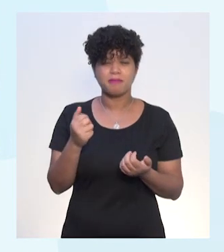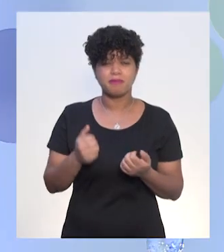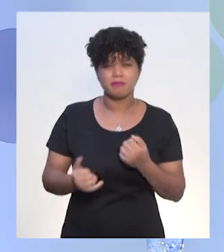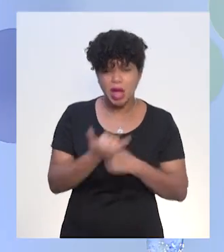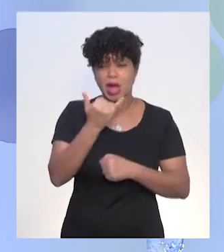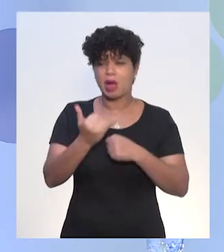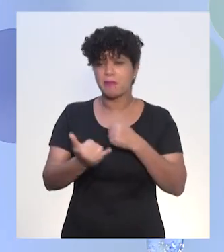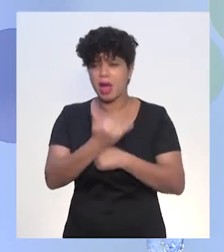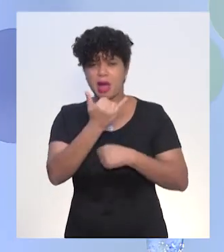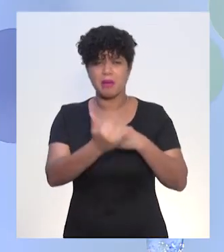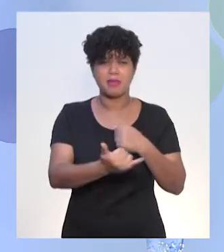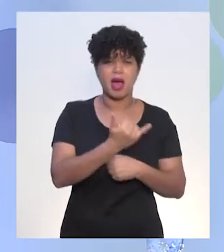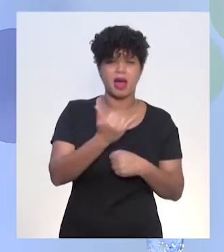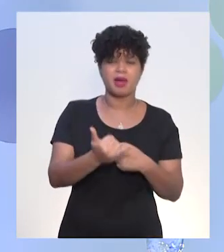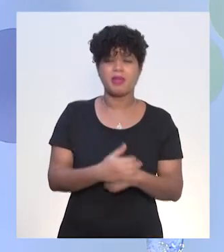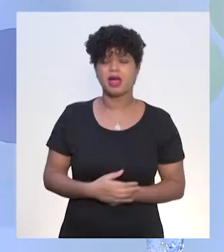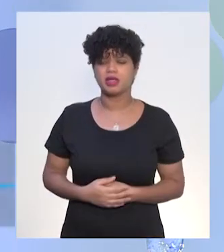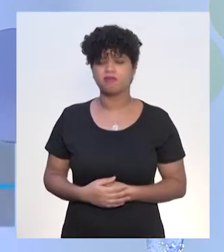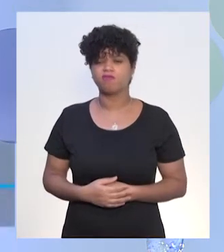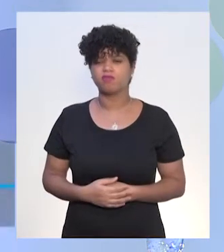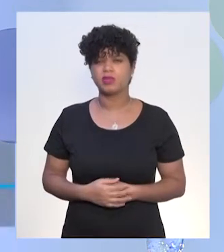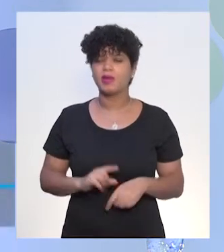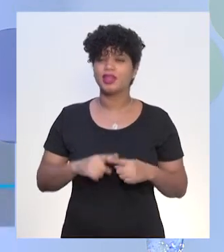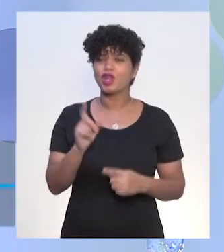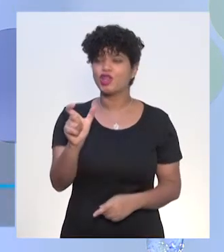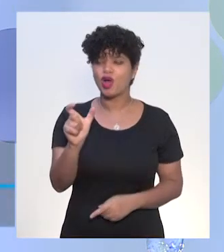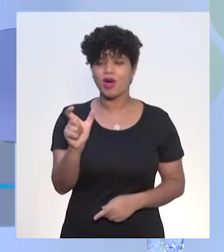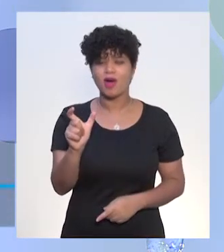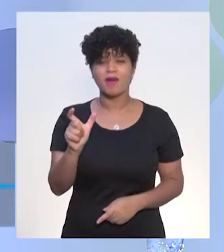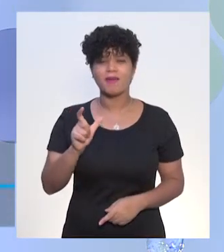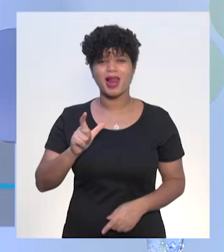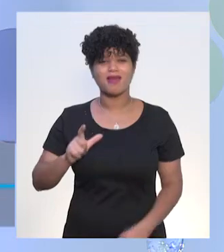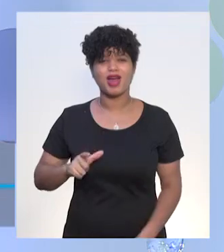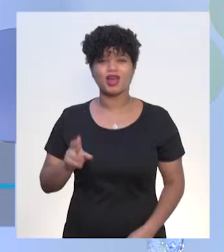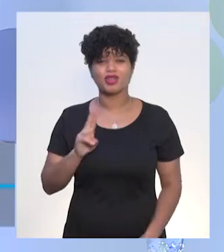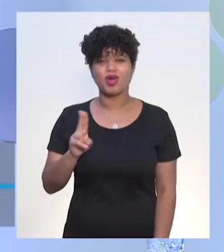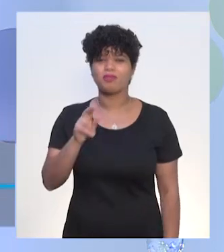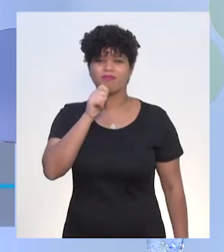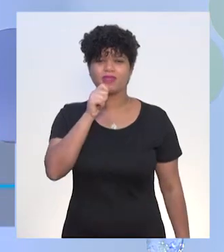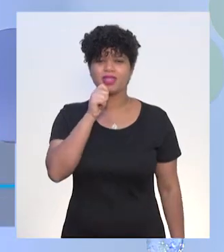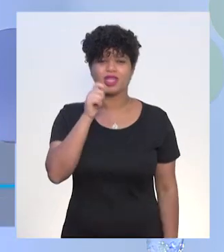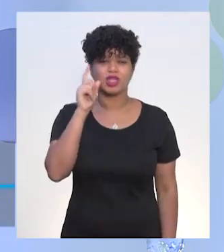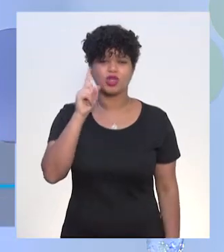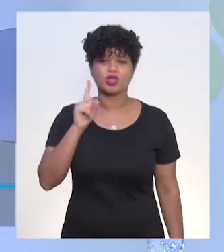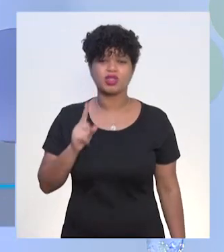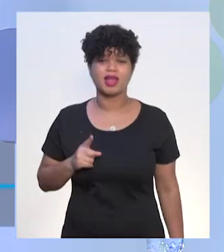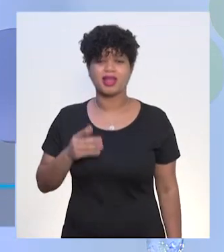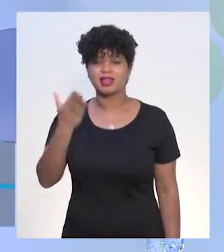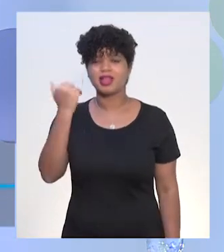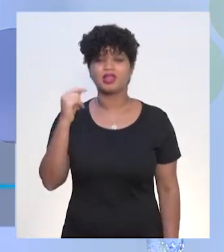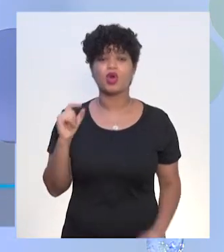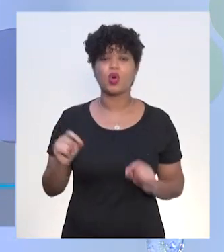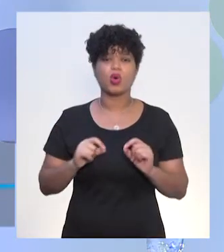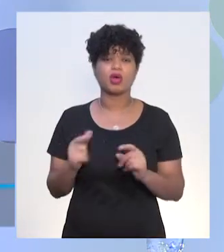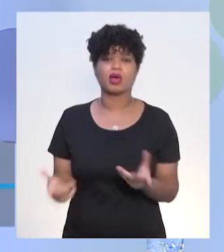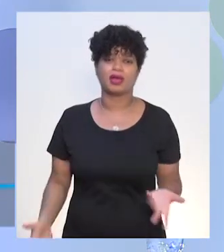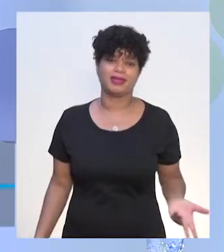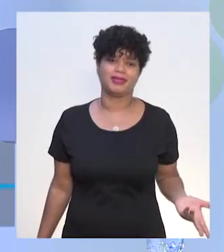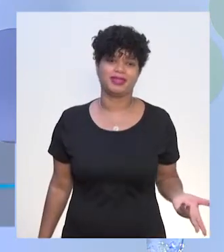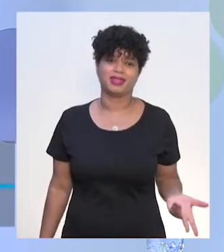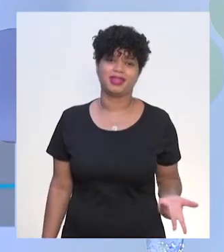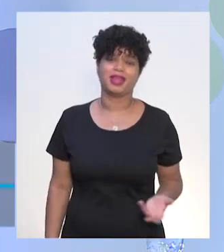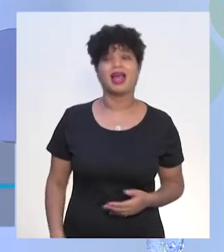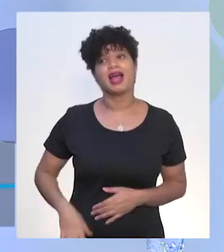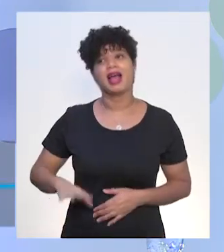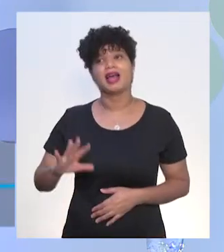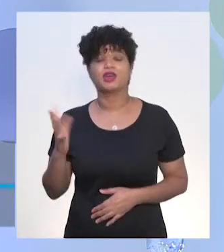banais né e muitas vezes a gente não consegue dar nome parece que é uma confusão dentro da gente e quando a gente